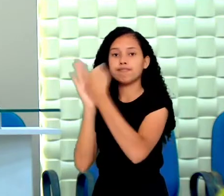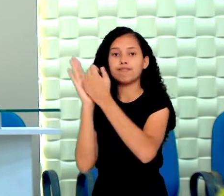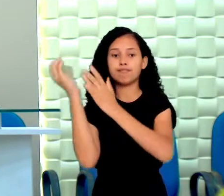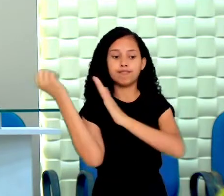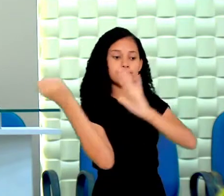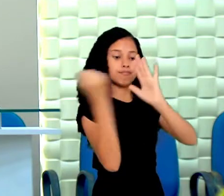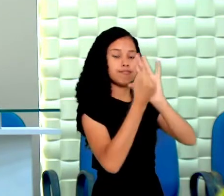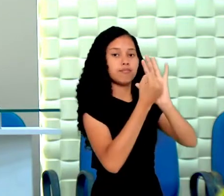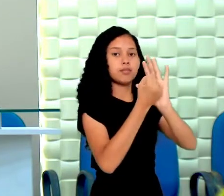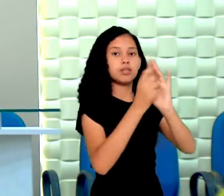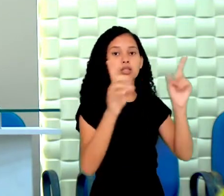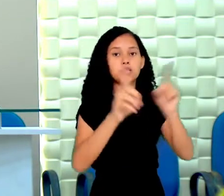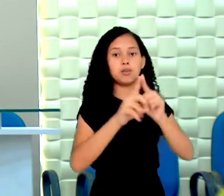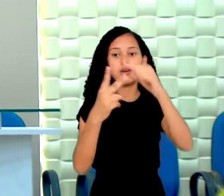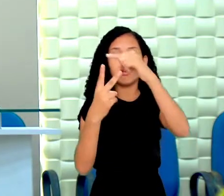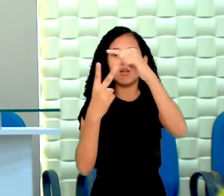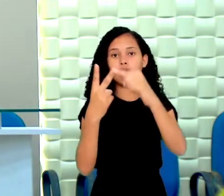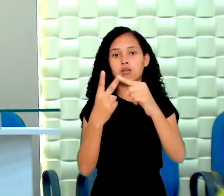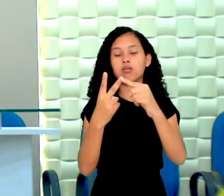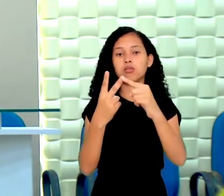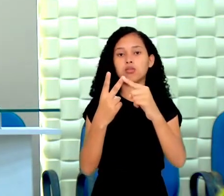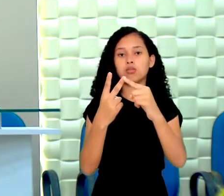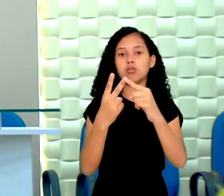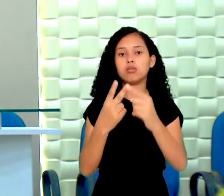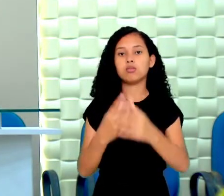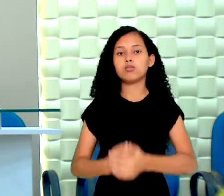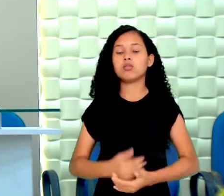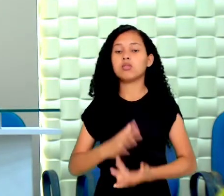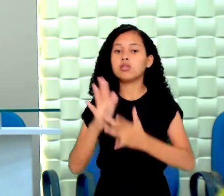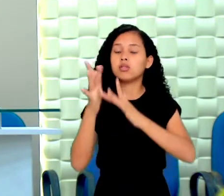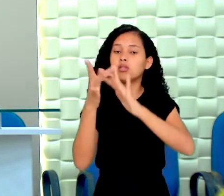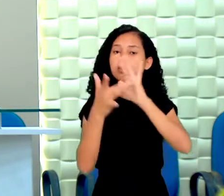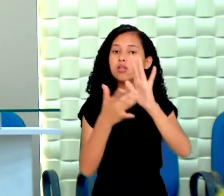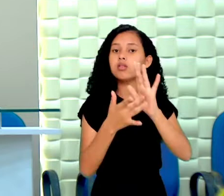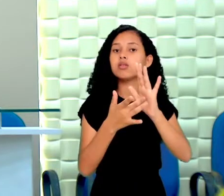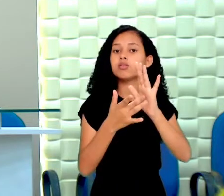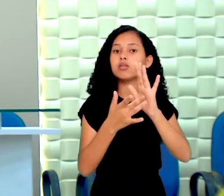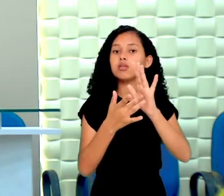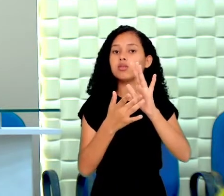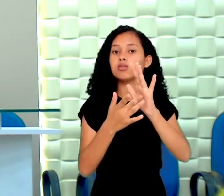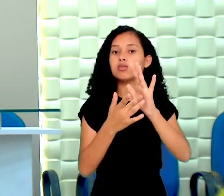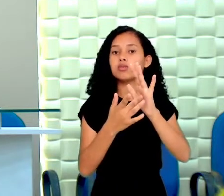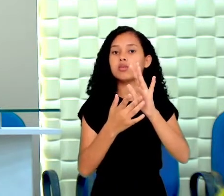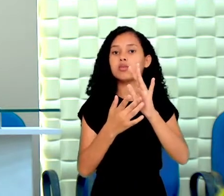outros dois, um de cada lado, e Jesus no meio.